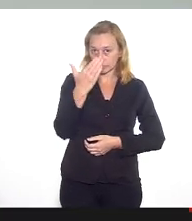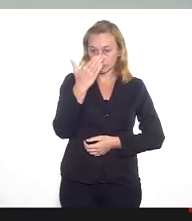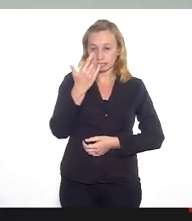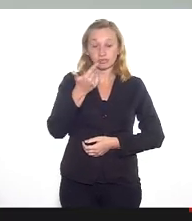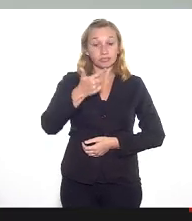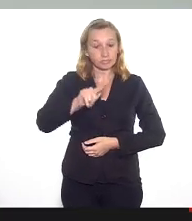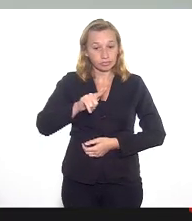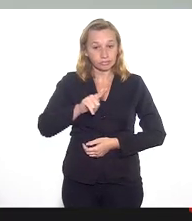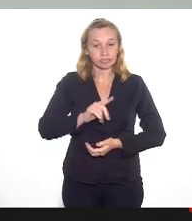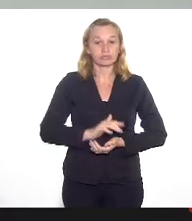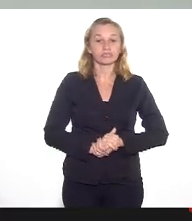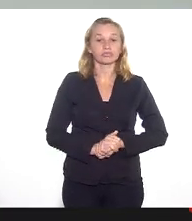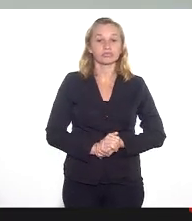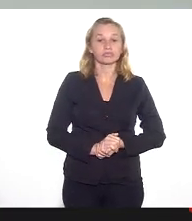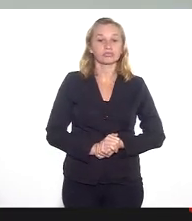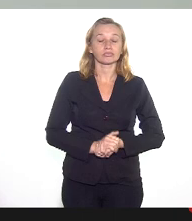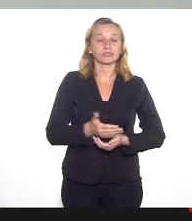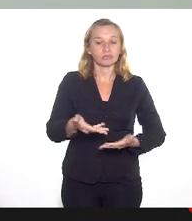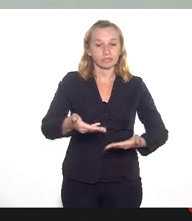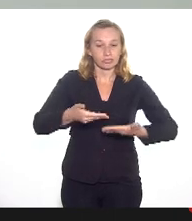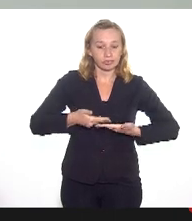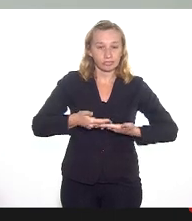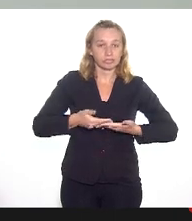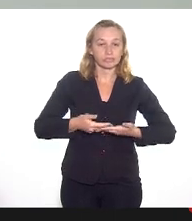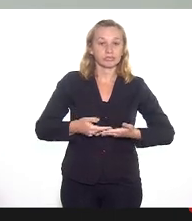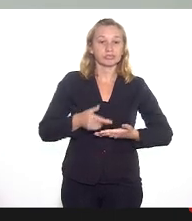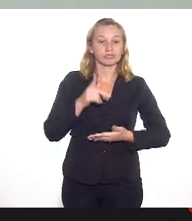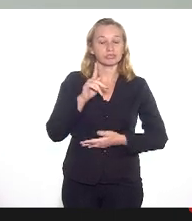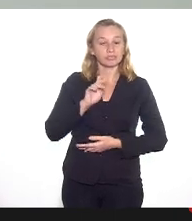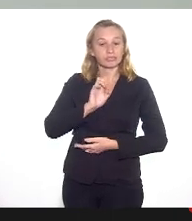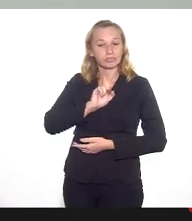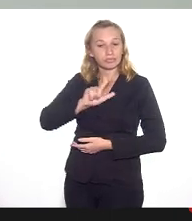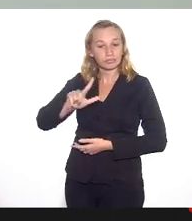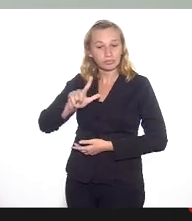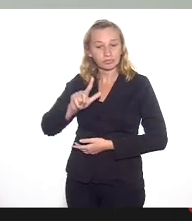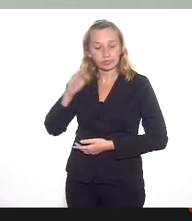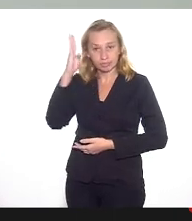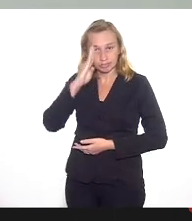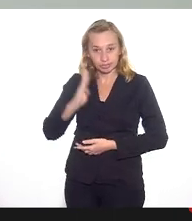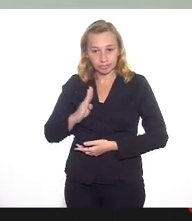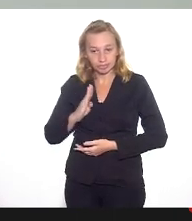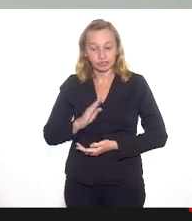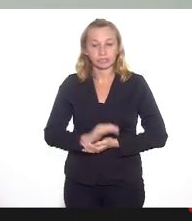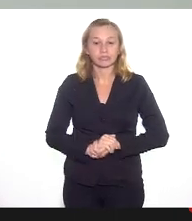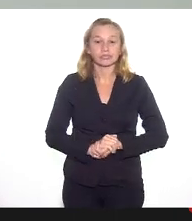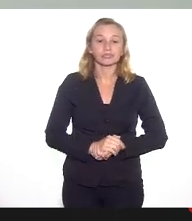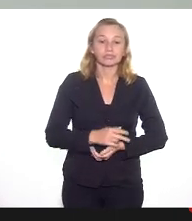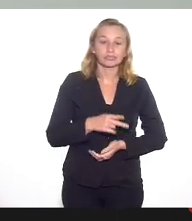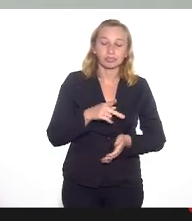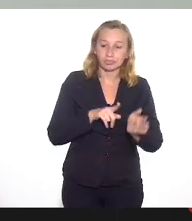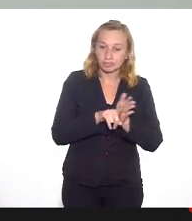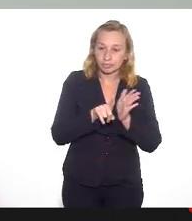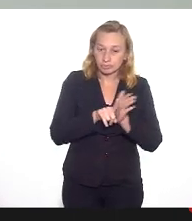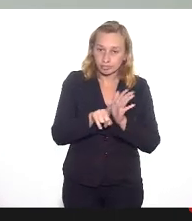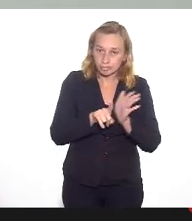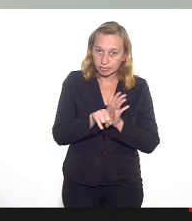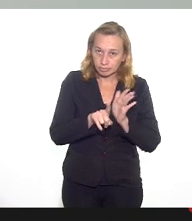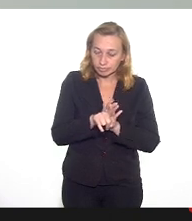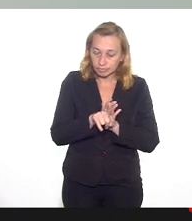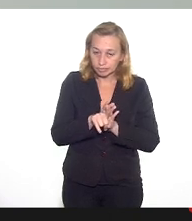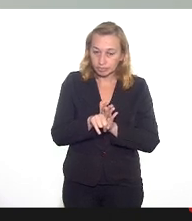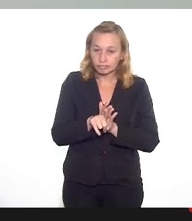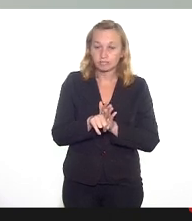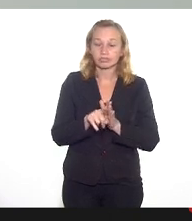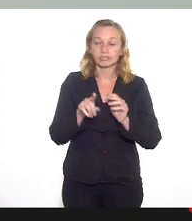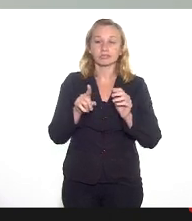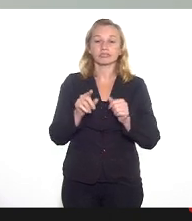mais uma vez o convite feito à Petrograu Brasil, aos questionamentos que foram feitos de forma